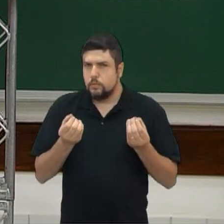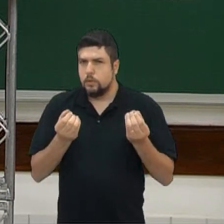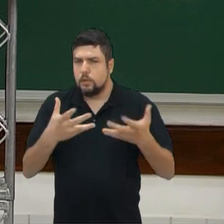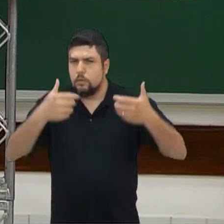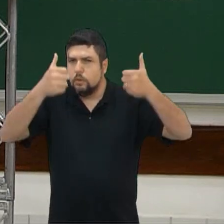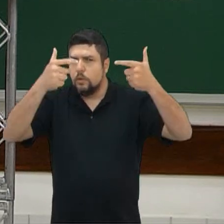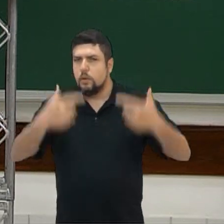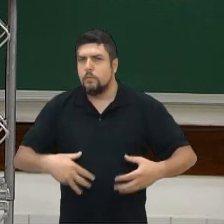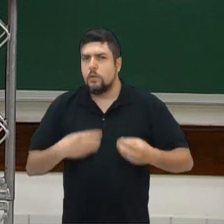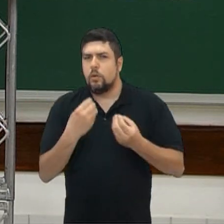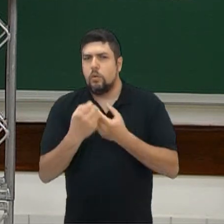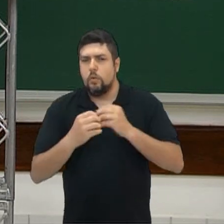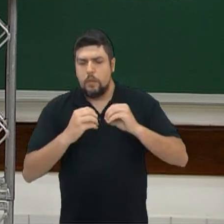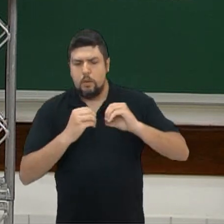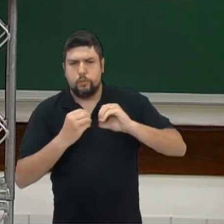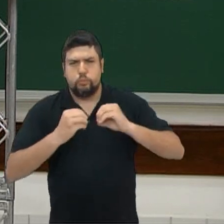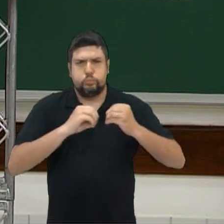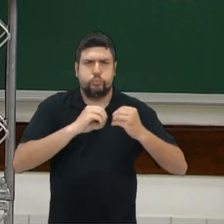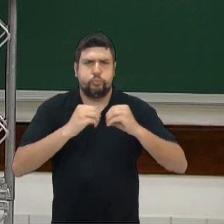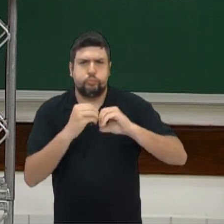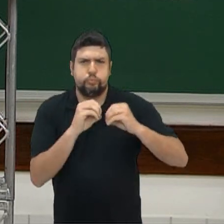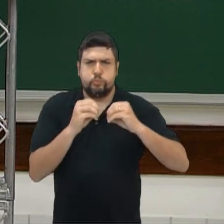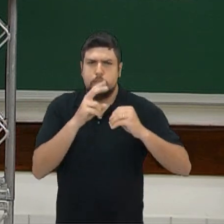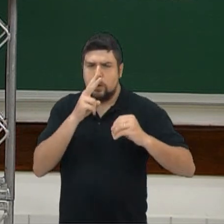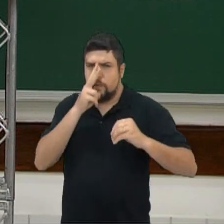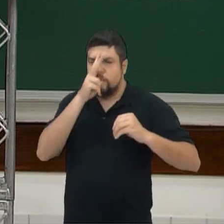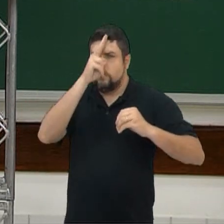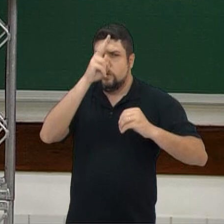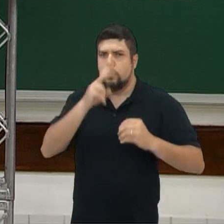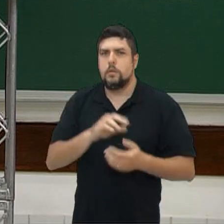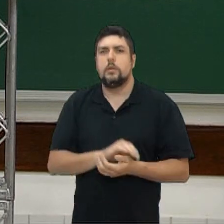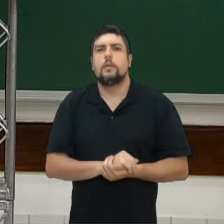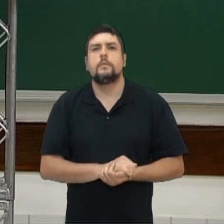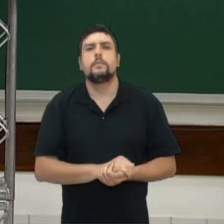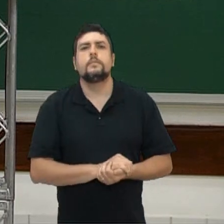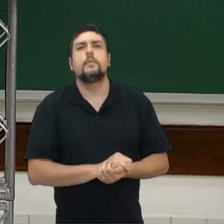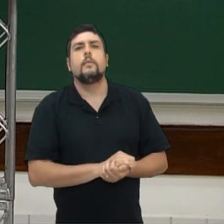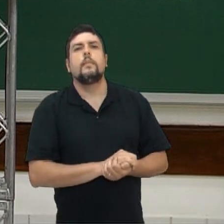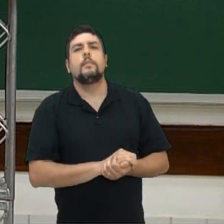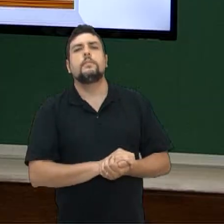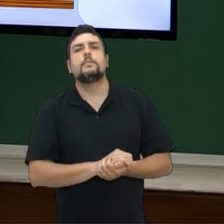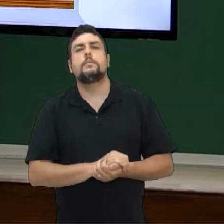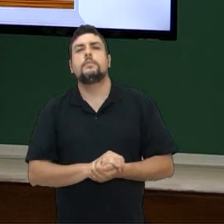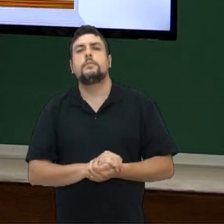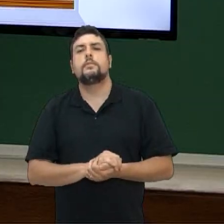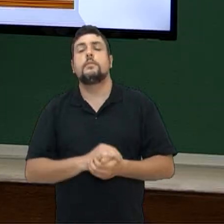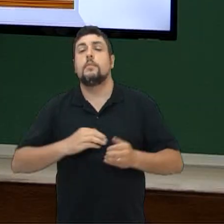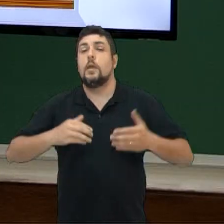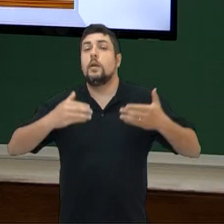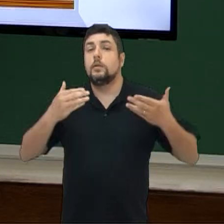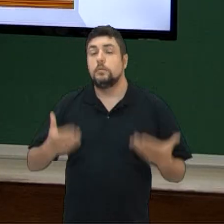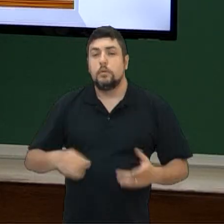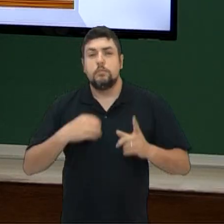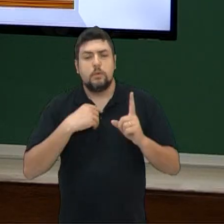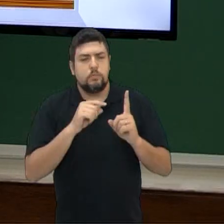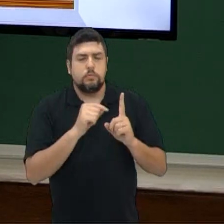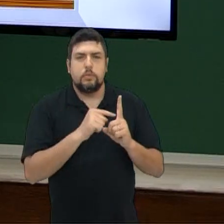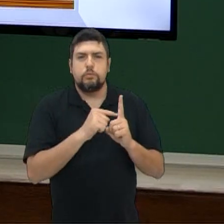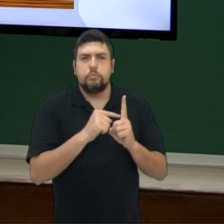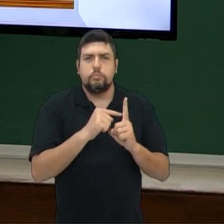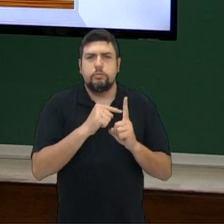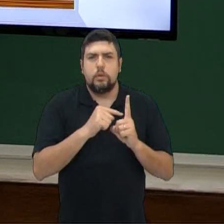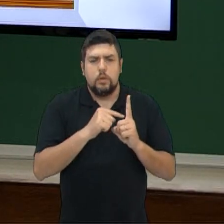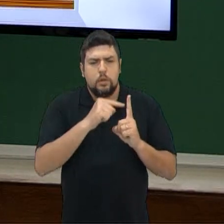só sobre essas forças intermoleculares. Beleza? Maravilha então, galera. Então eles têm pontos de fusão e ebulição